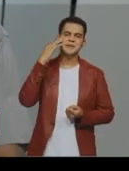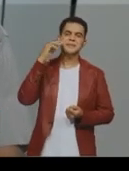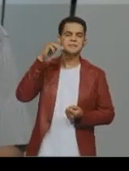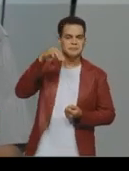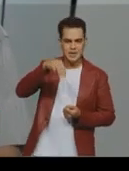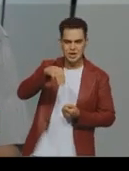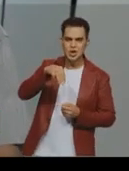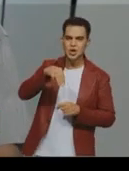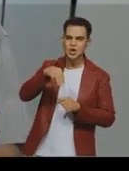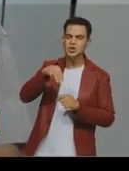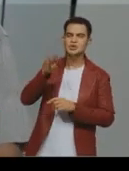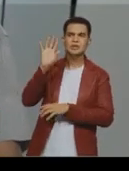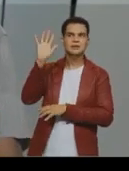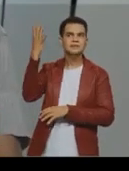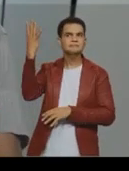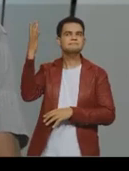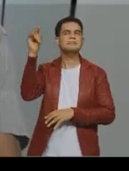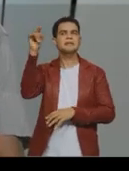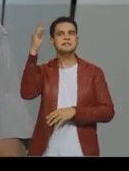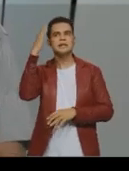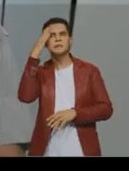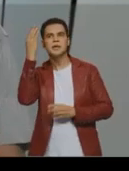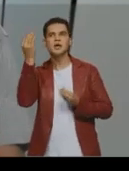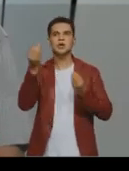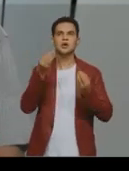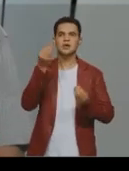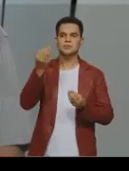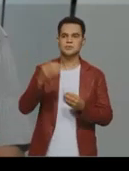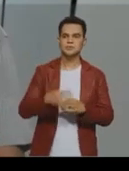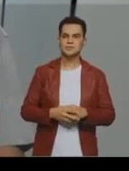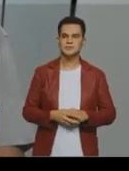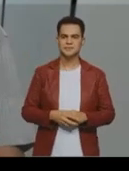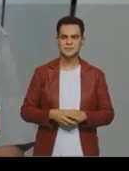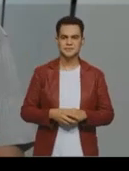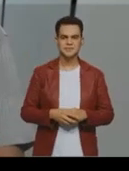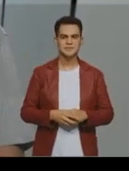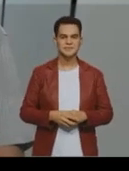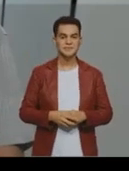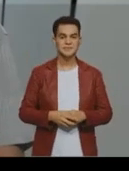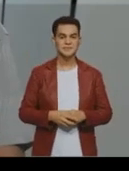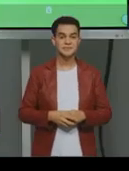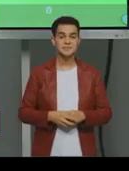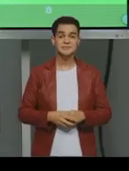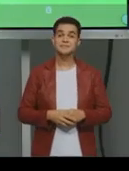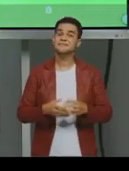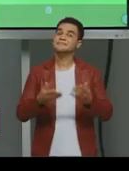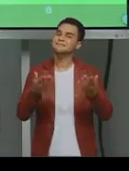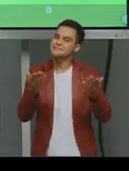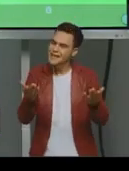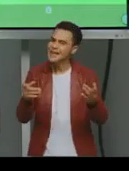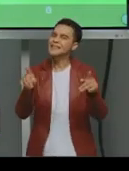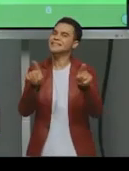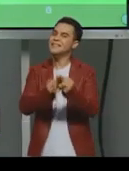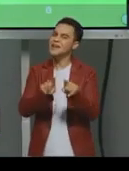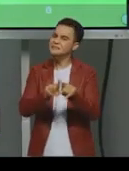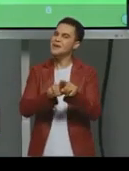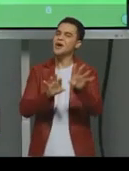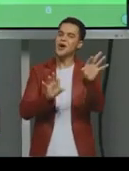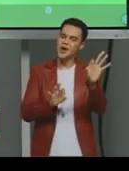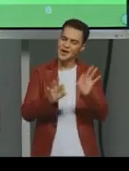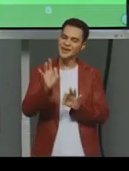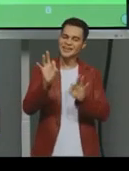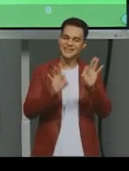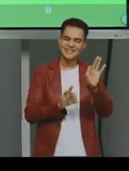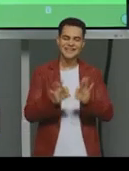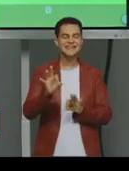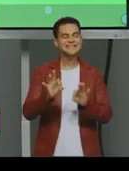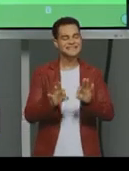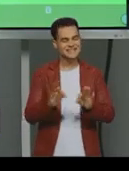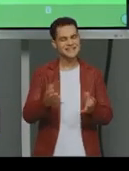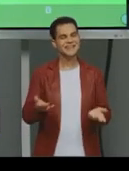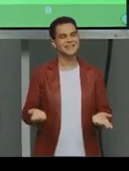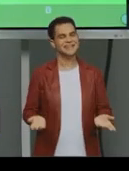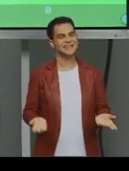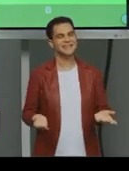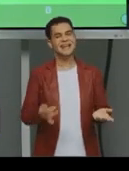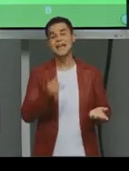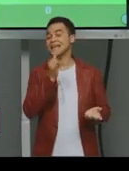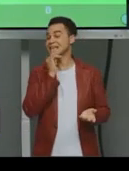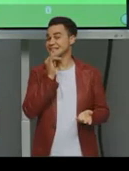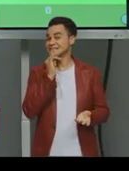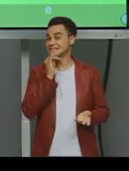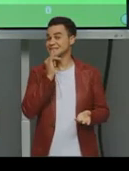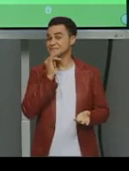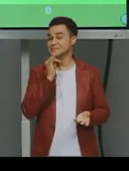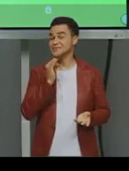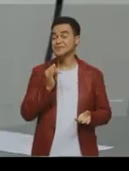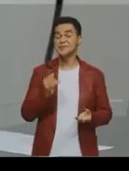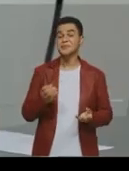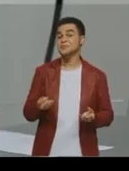influencia diretamente na vida de todos nós. E até a questão da organização também, né, Bruno? Da organização, mais uma tem vez. A ver, porque é igual, exemplo, igual você falou,